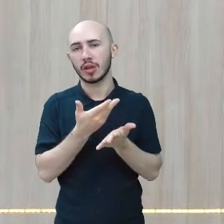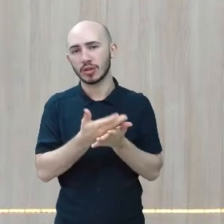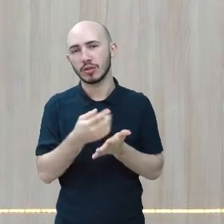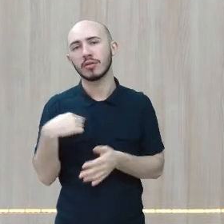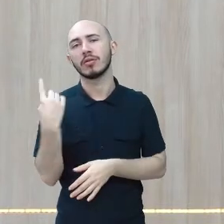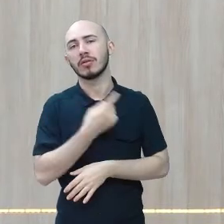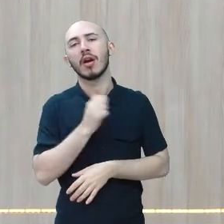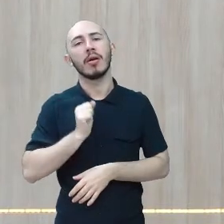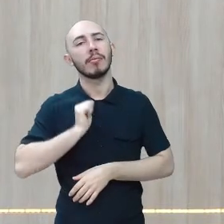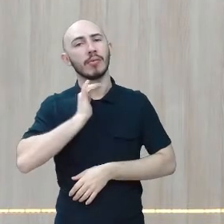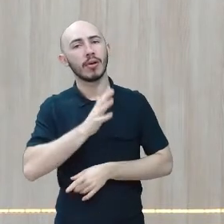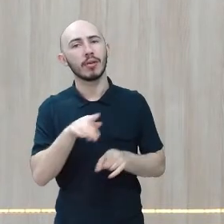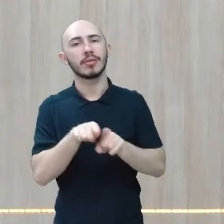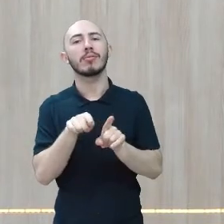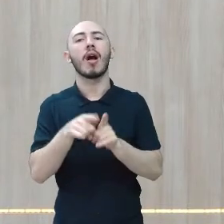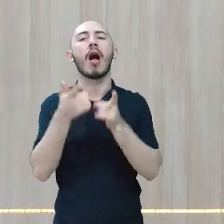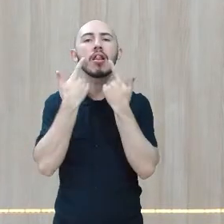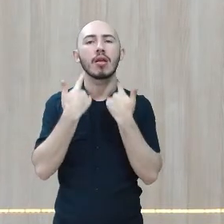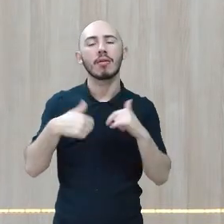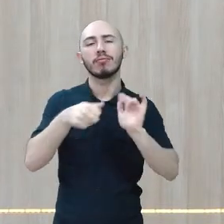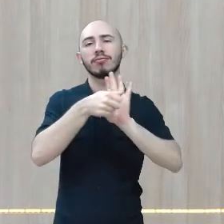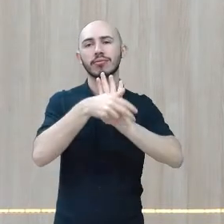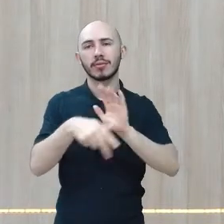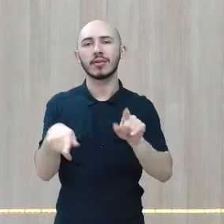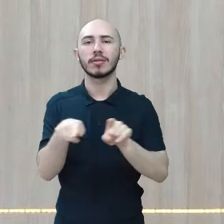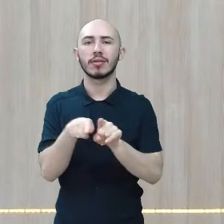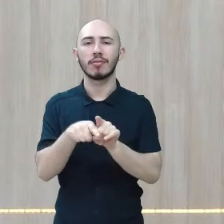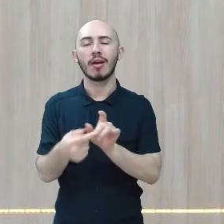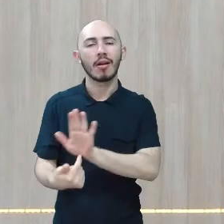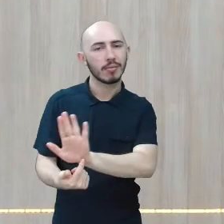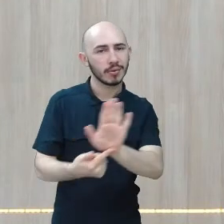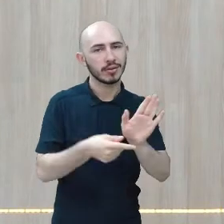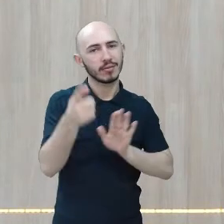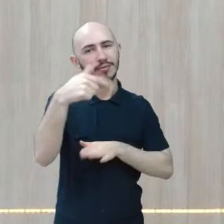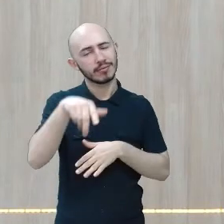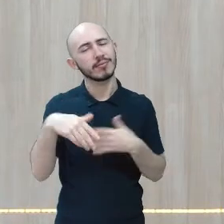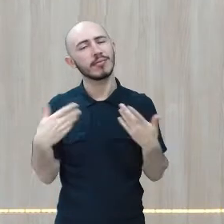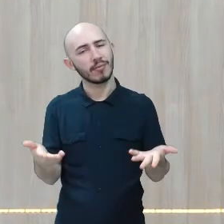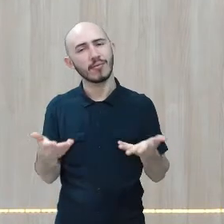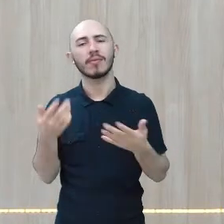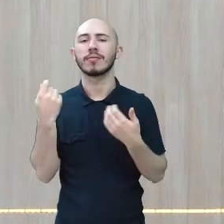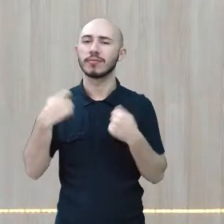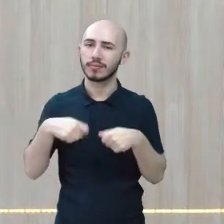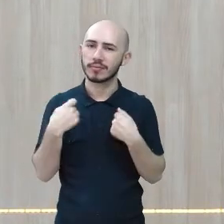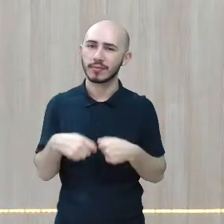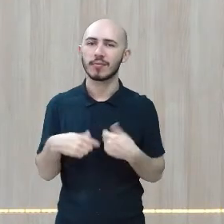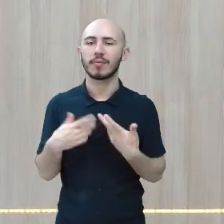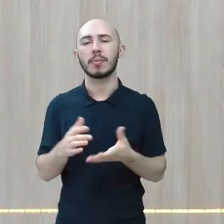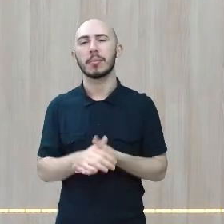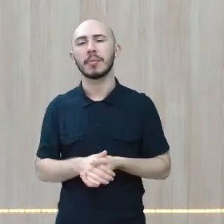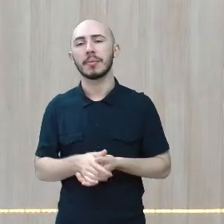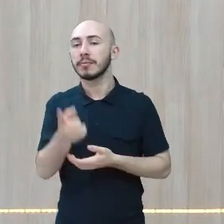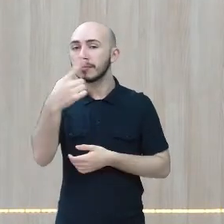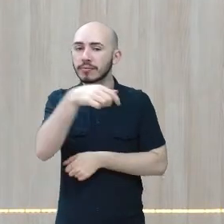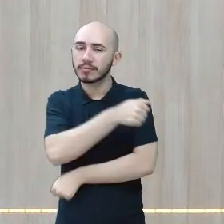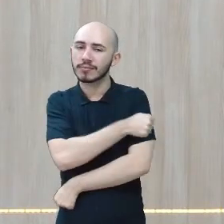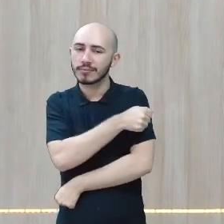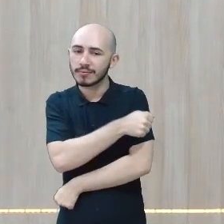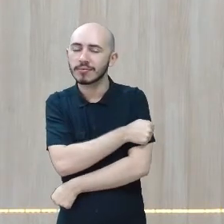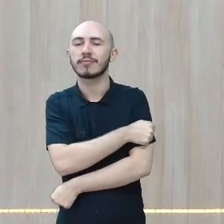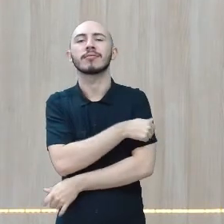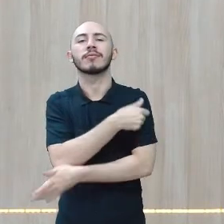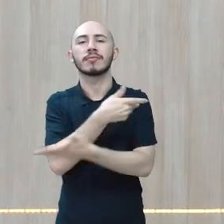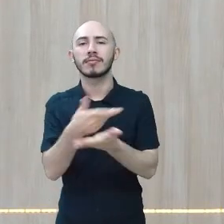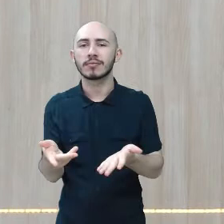de poema e linguagem figurada. E por que não apresentar para vocês? Se vocês são esses alunos